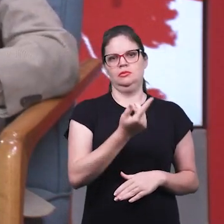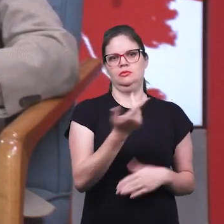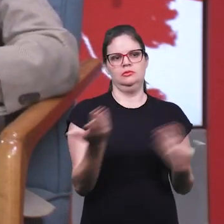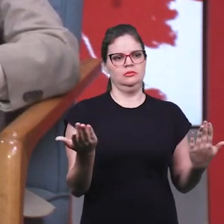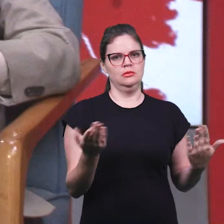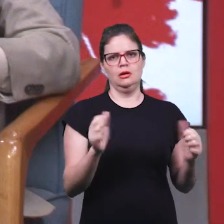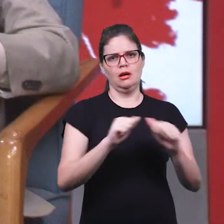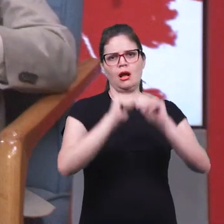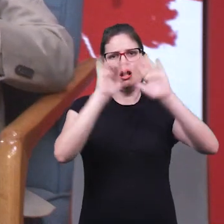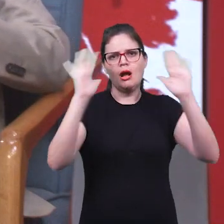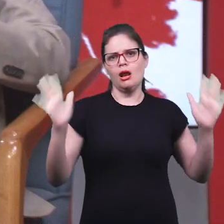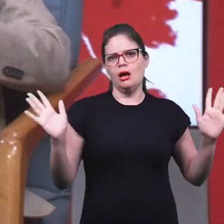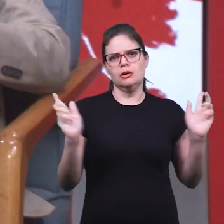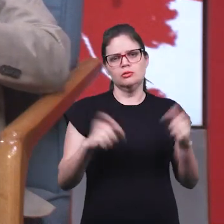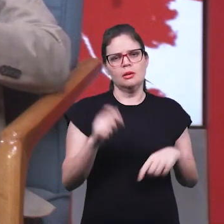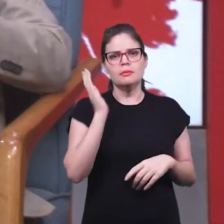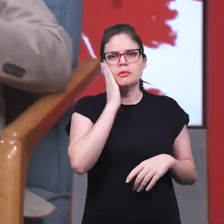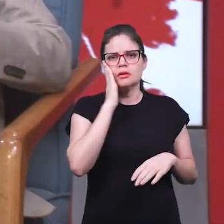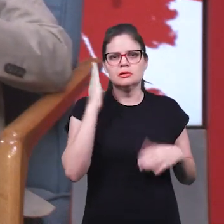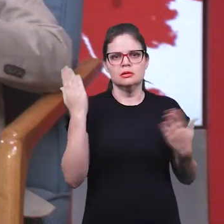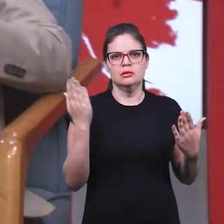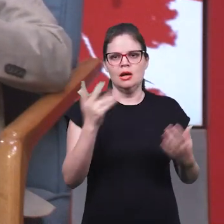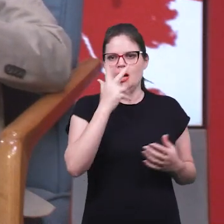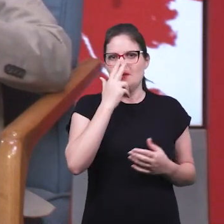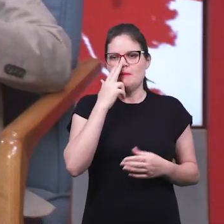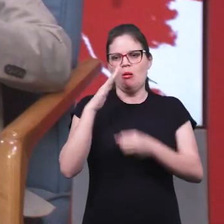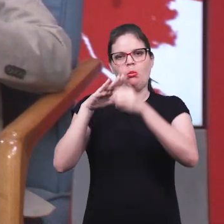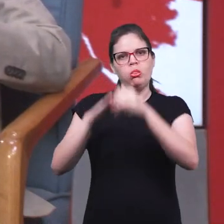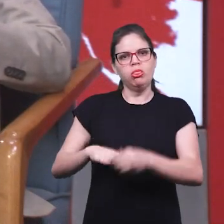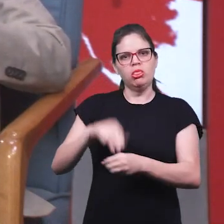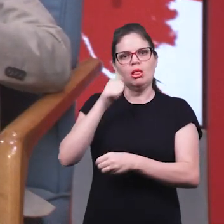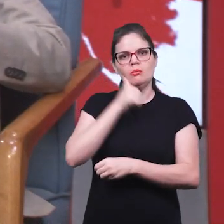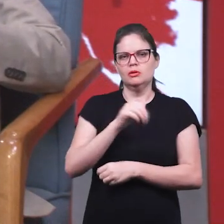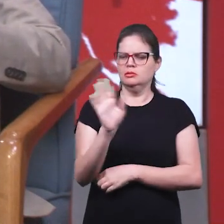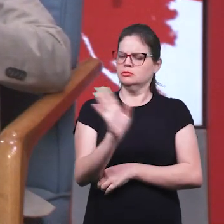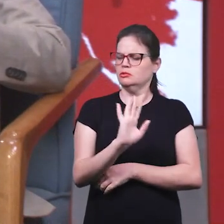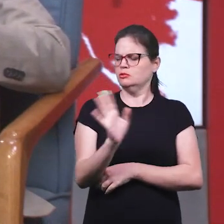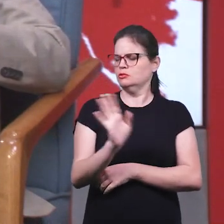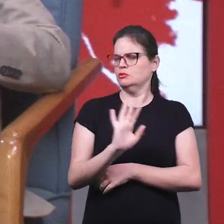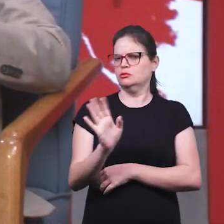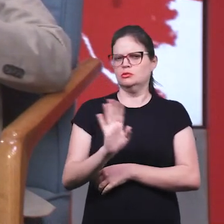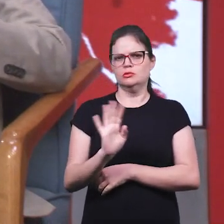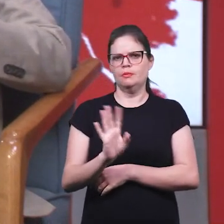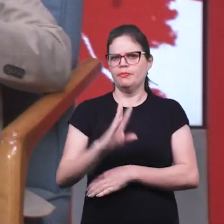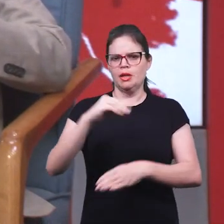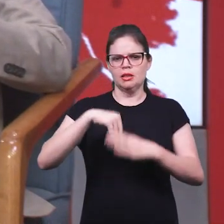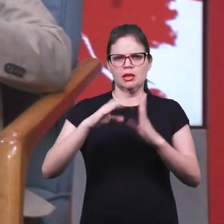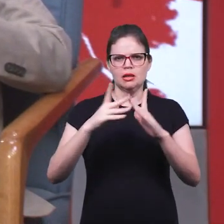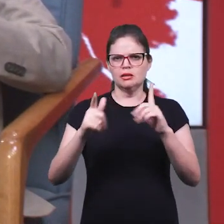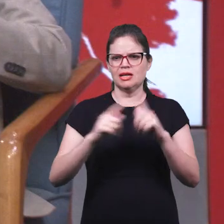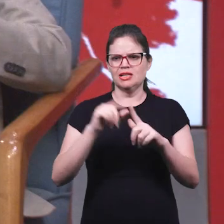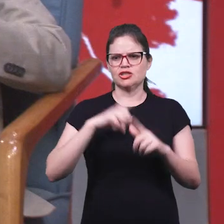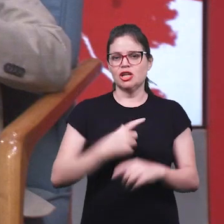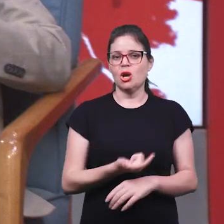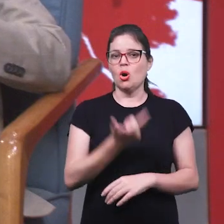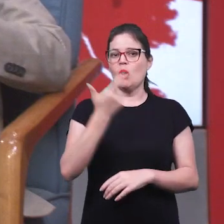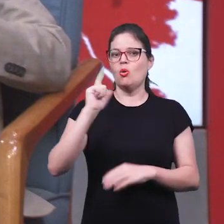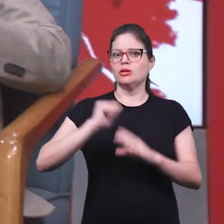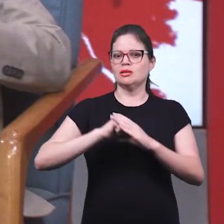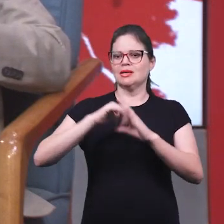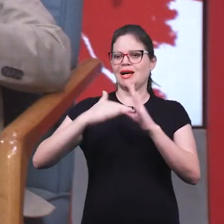isso. Em nenhum momento isso desvaloriza o trabalho das irmãs, que é extraordinário dentro de